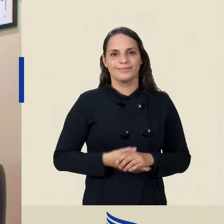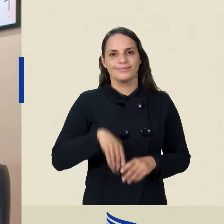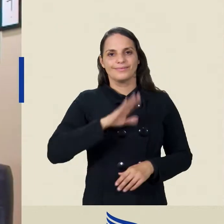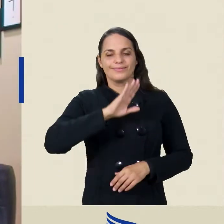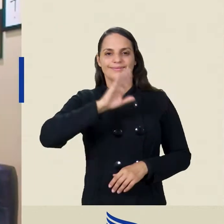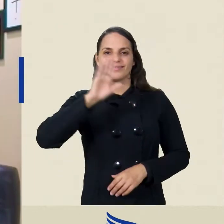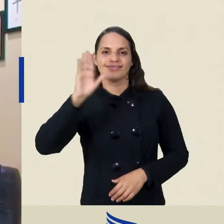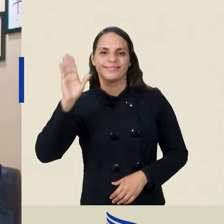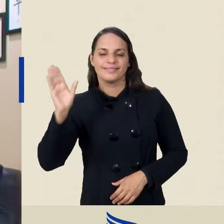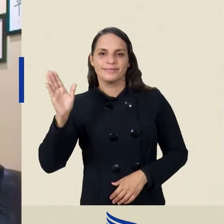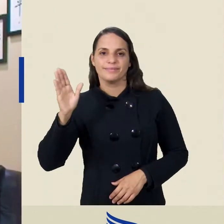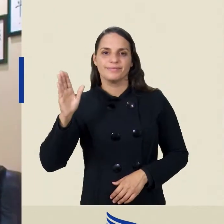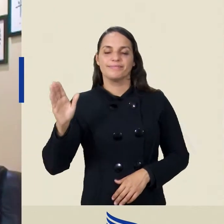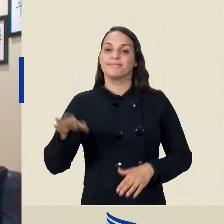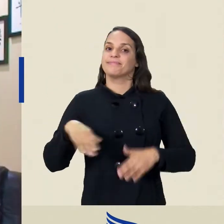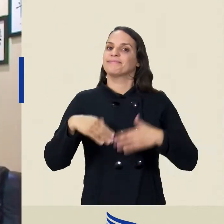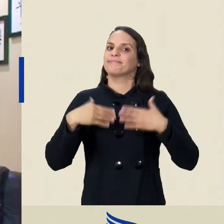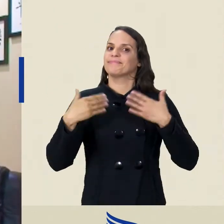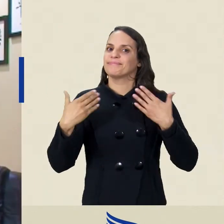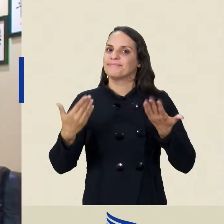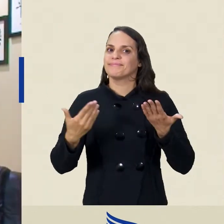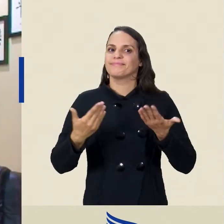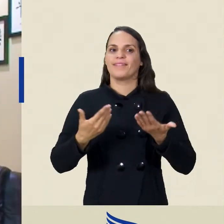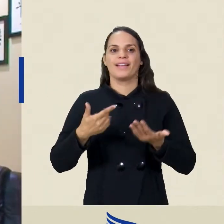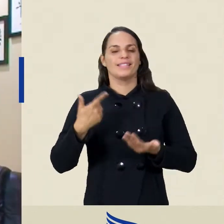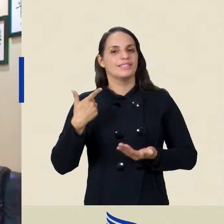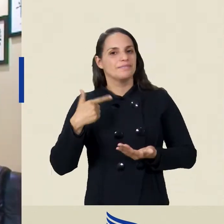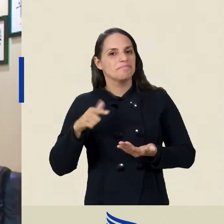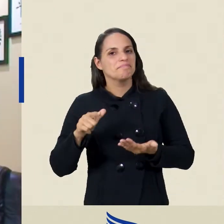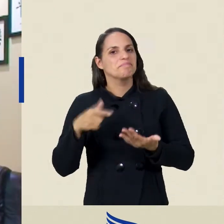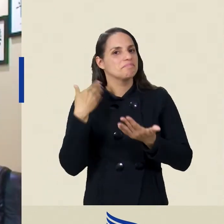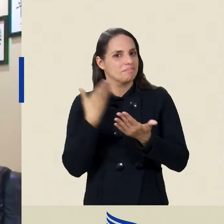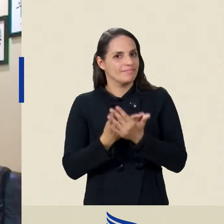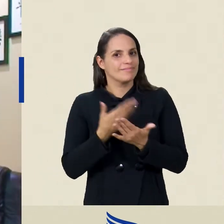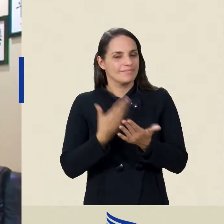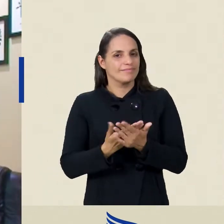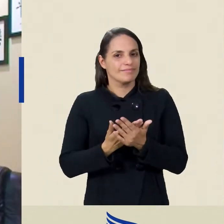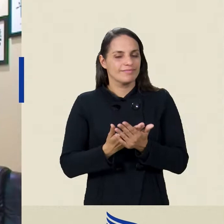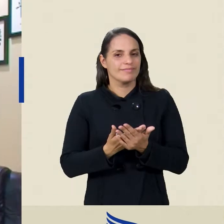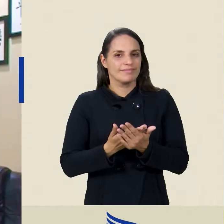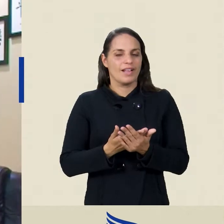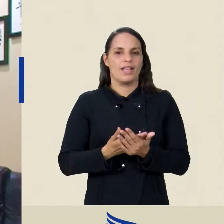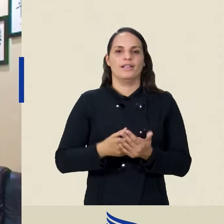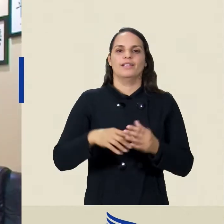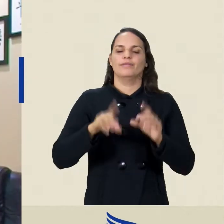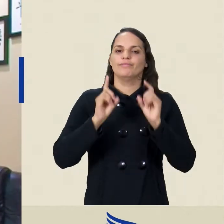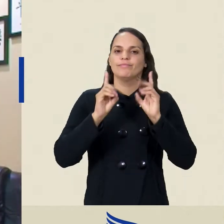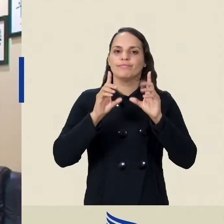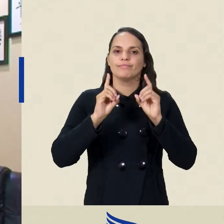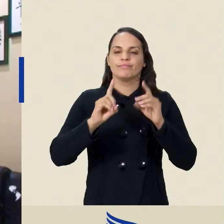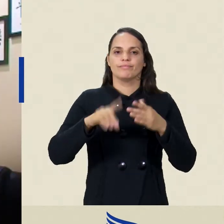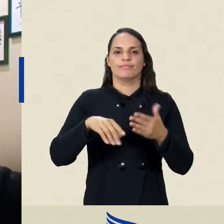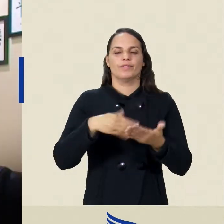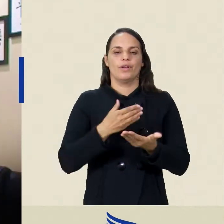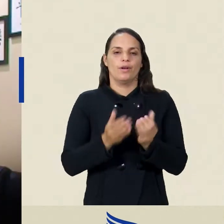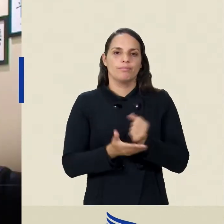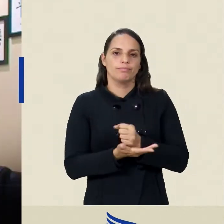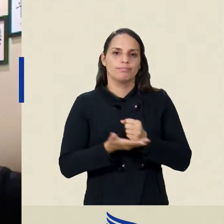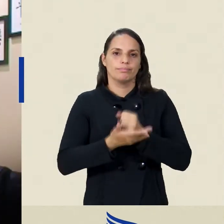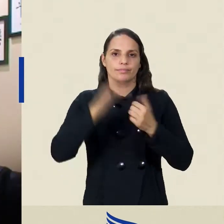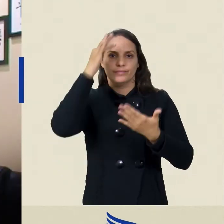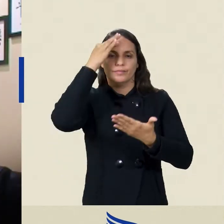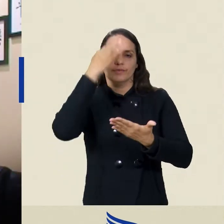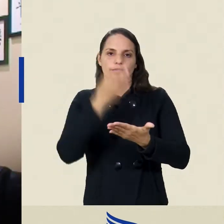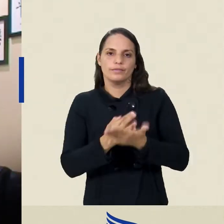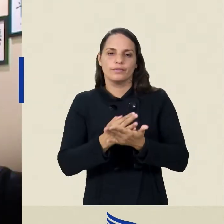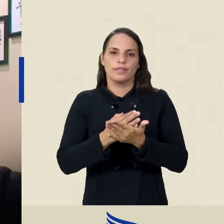Olá, aqui estamos novamente para mais uma videoaula dos nossos princípios de fé. Que a graça e a paz